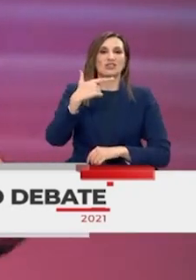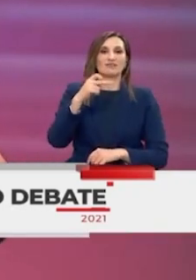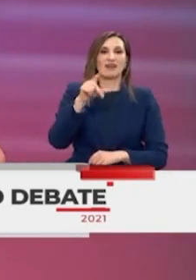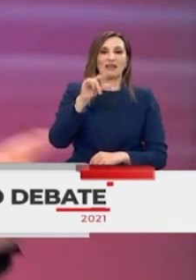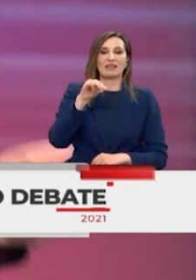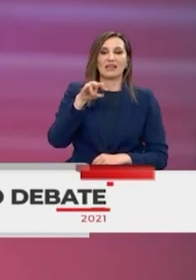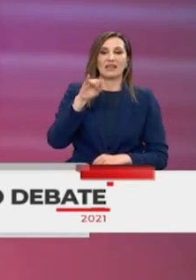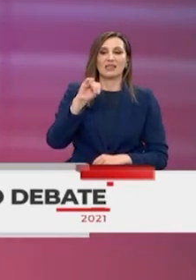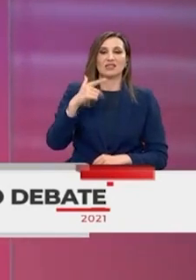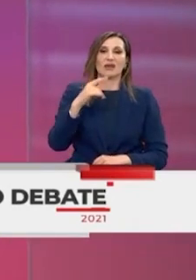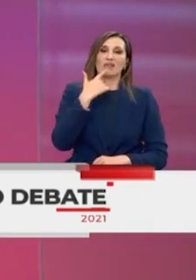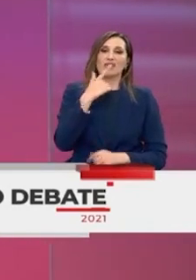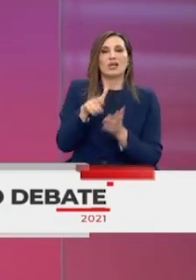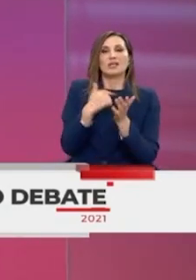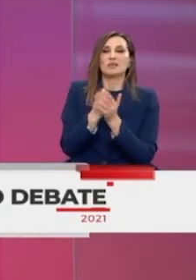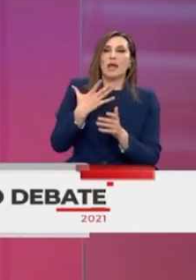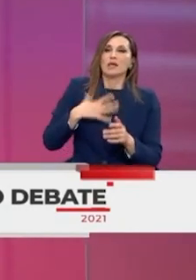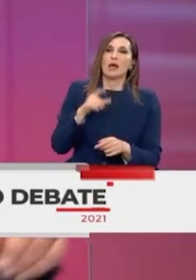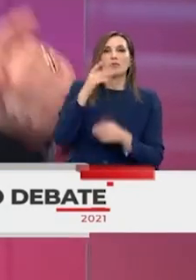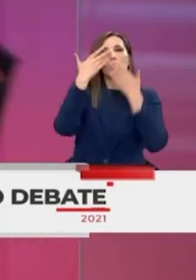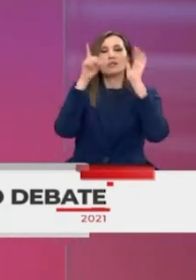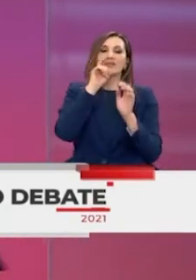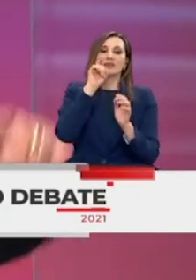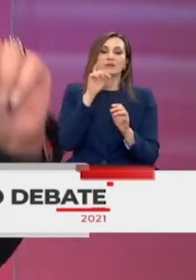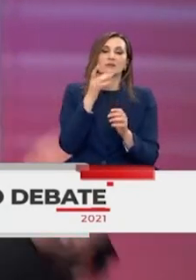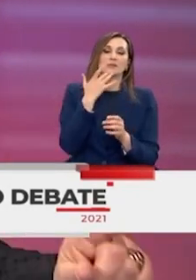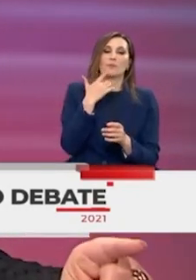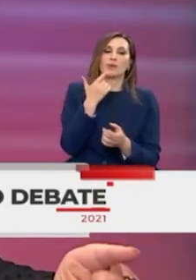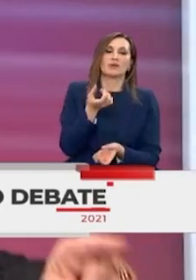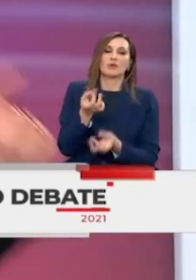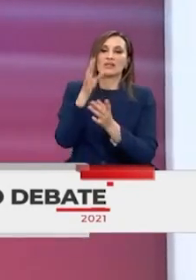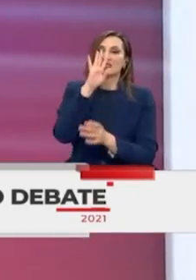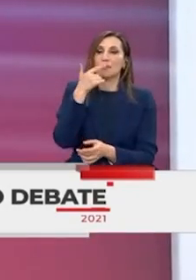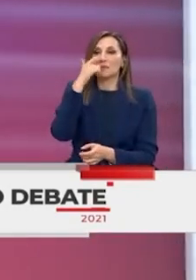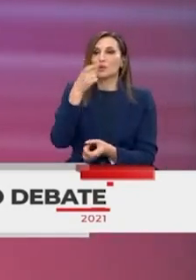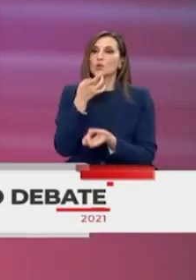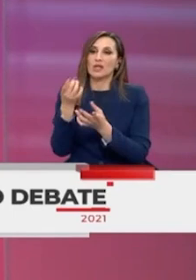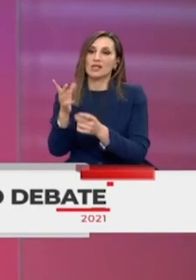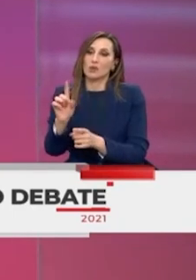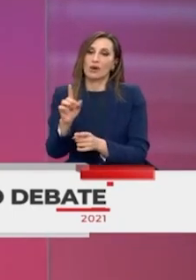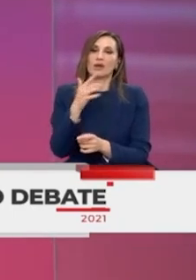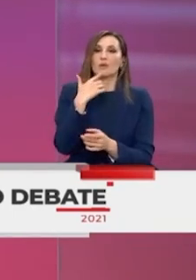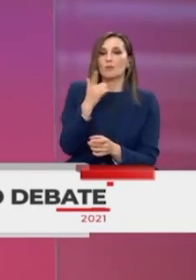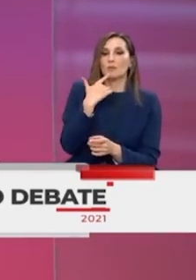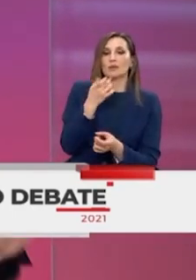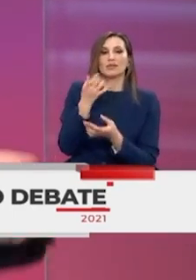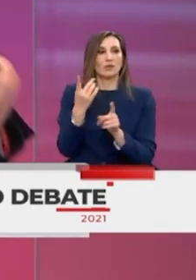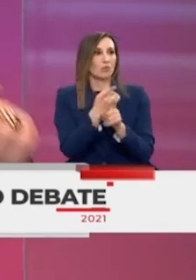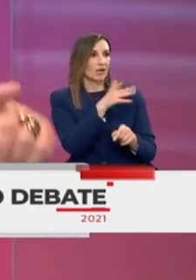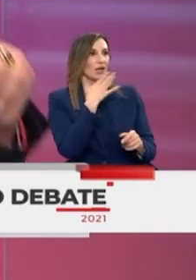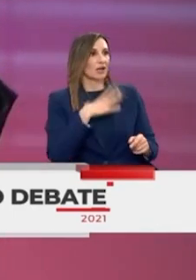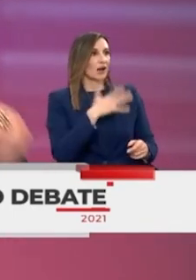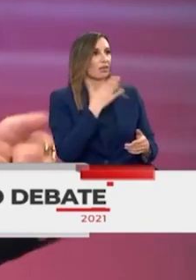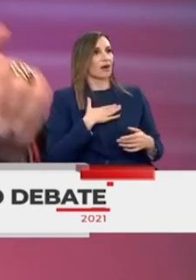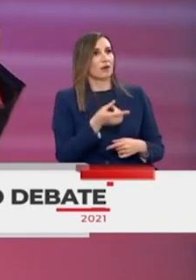que defendiam a democracia. E a democracia tem que se defender, tem que ser intolerante com os intolerantes. Não pode ser tolerante com os intolerantes. Então, porque é que quer ilegalizar? E estes senhores